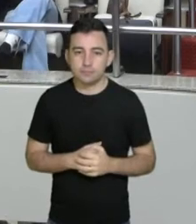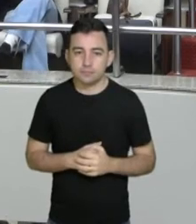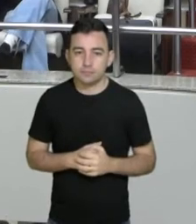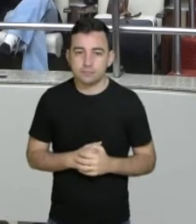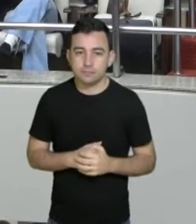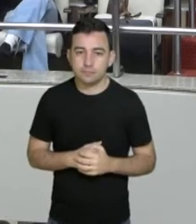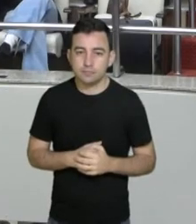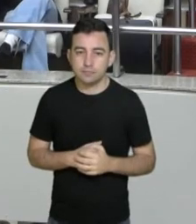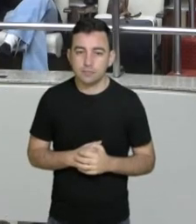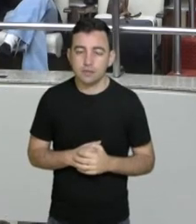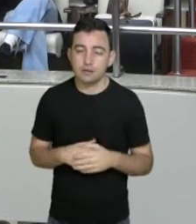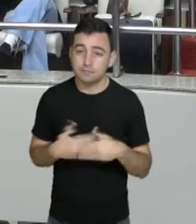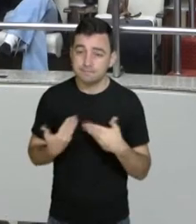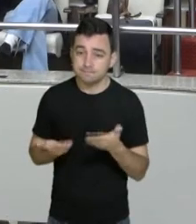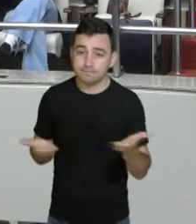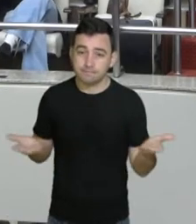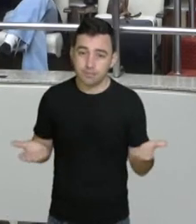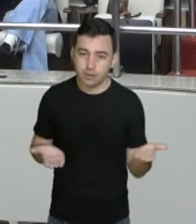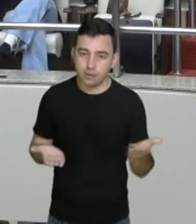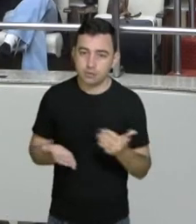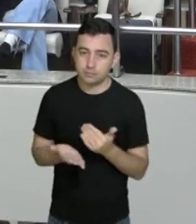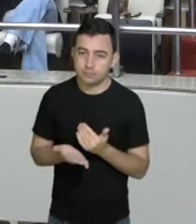Colasso, que nesse momento